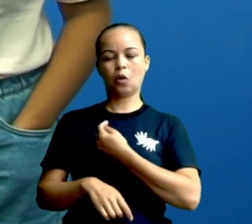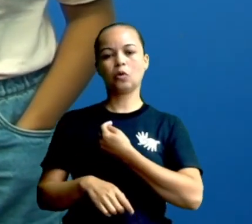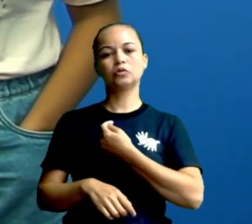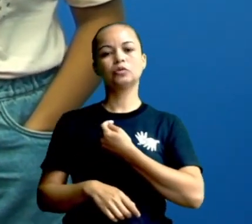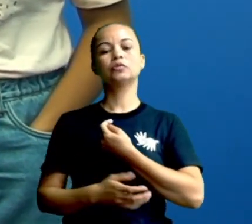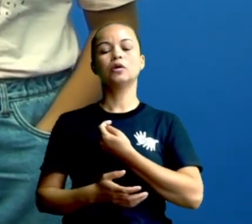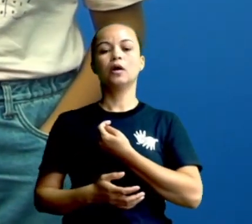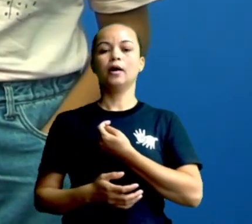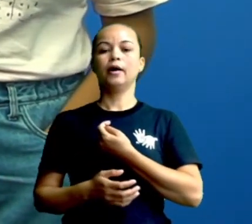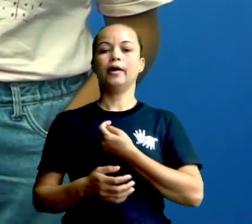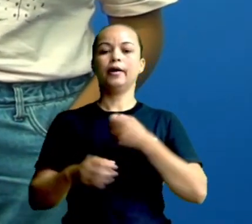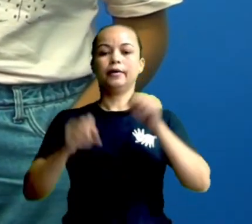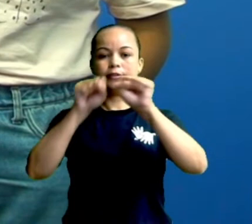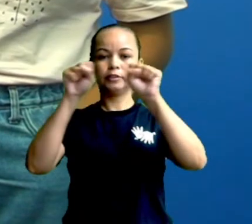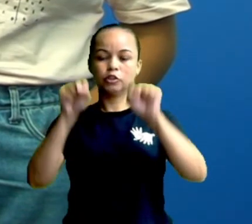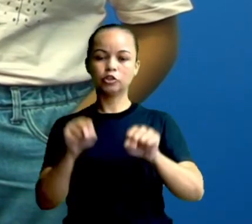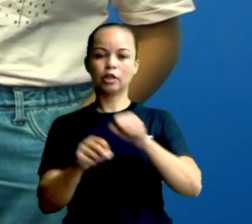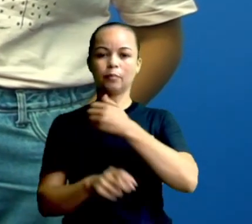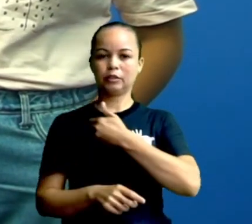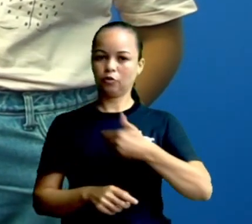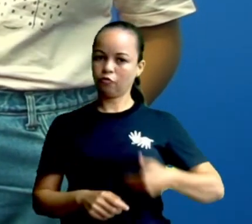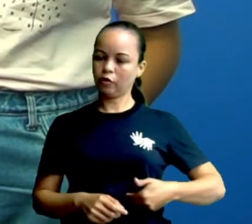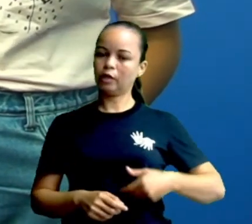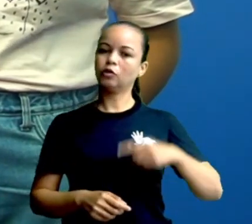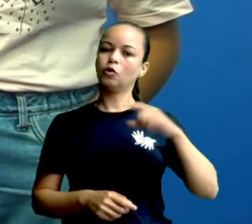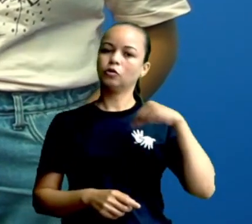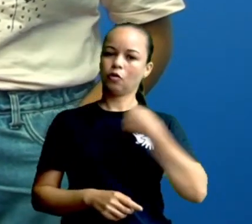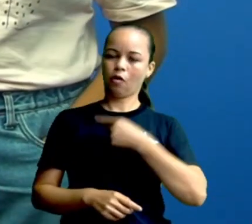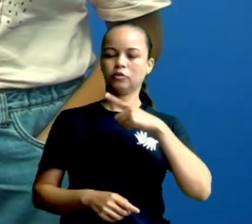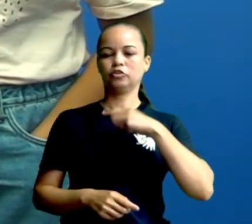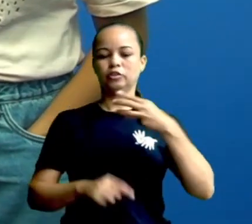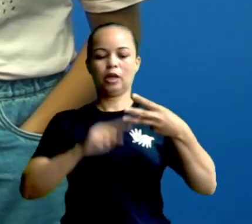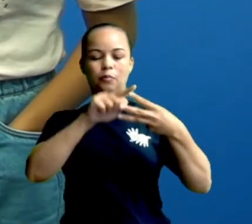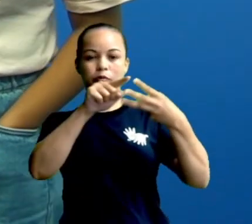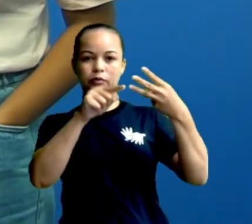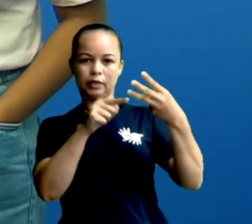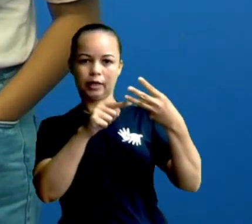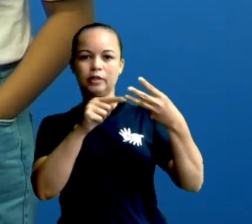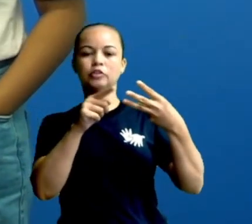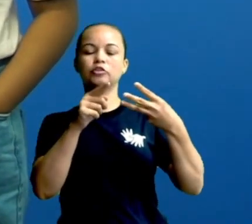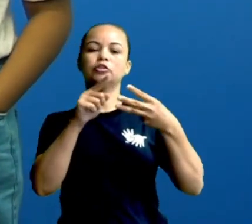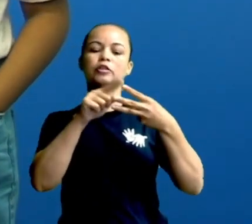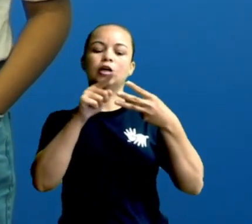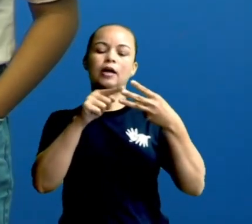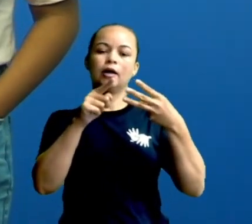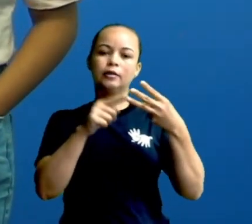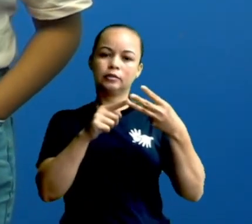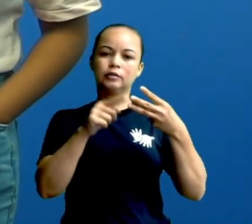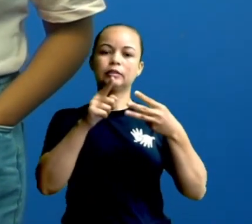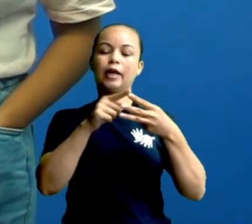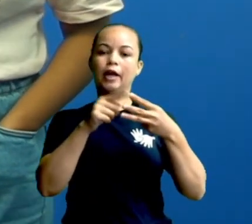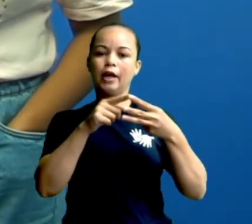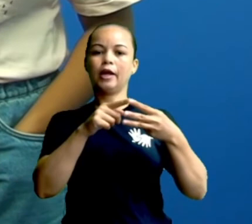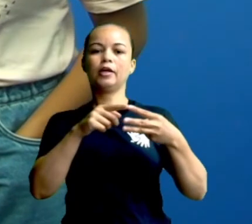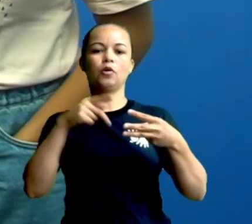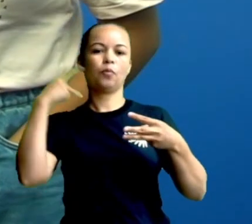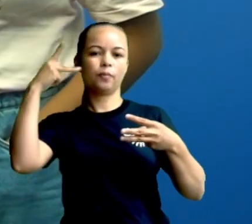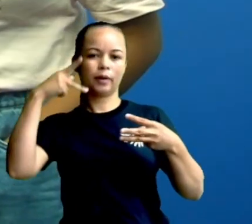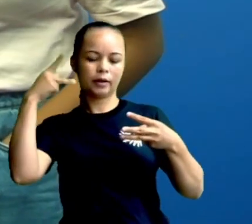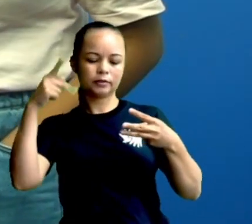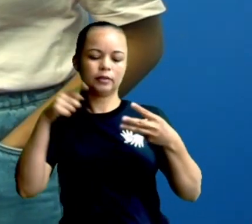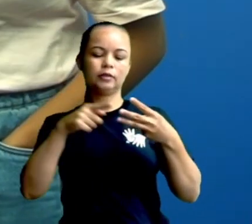tem aí três poderes né pra vocês sabem presidencialista com três poderes o presidente eleito pelo